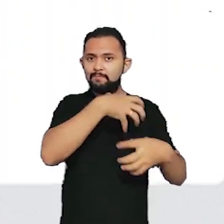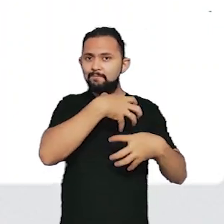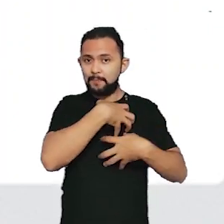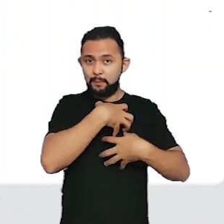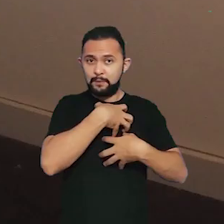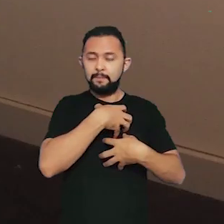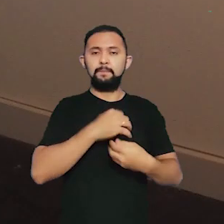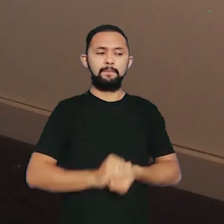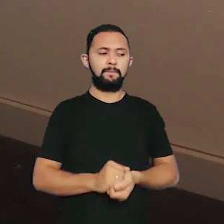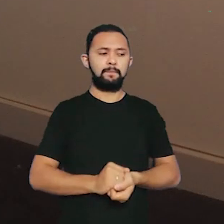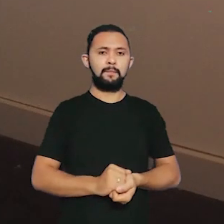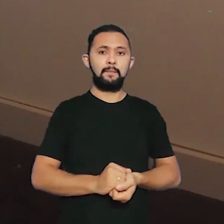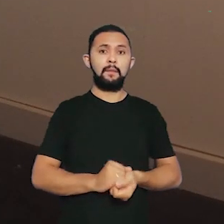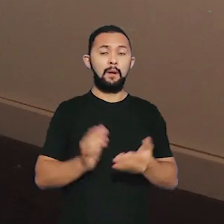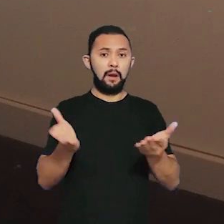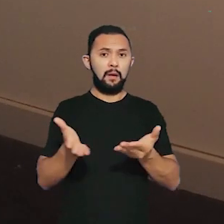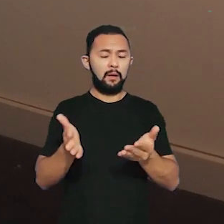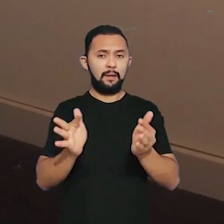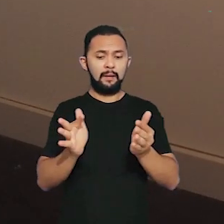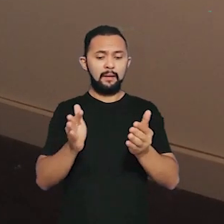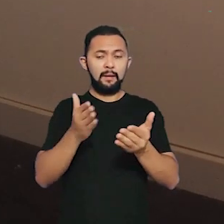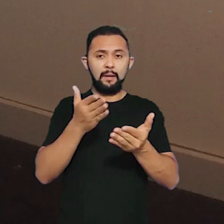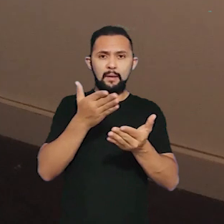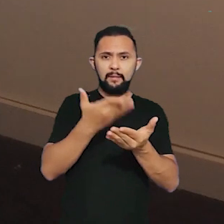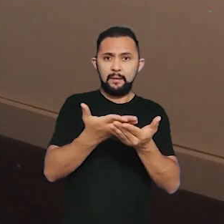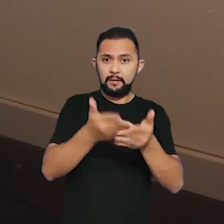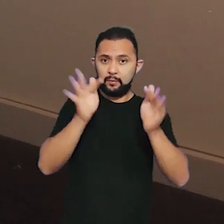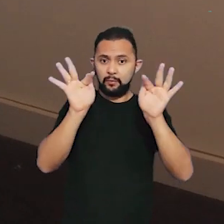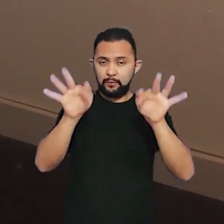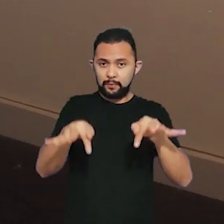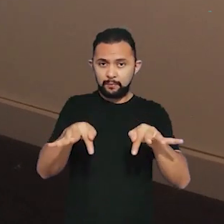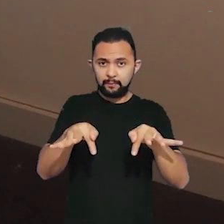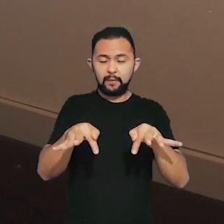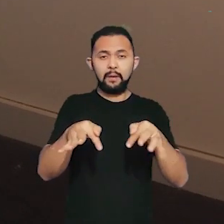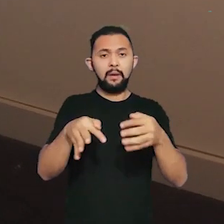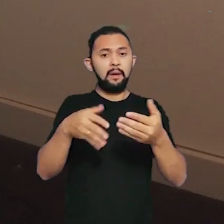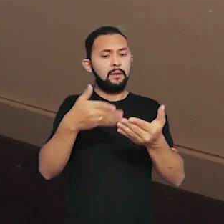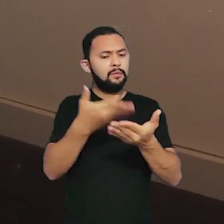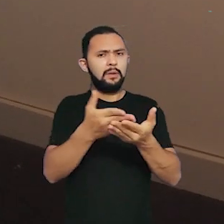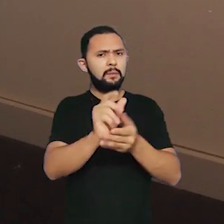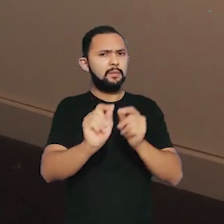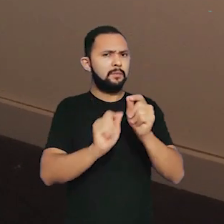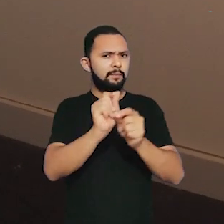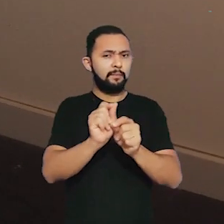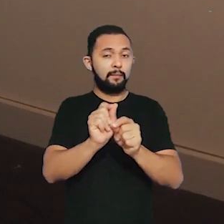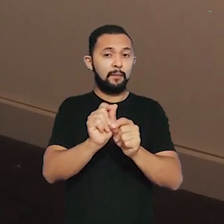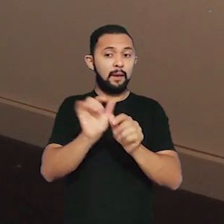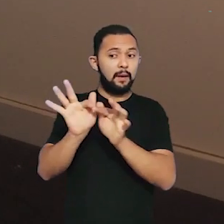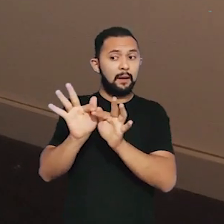sentido. Para finalizar o estudo das orações subordinadas, estudaremos hoje as